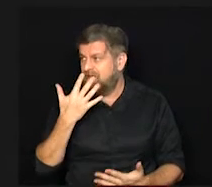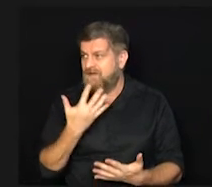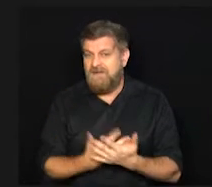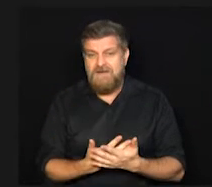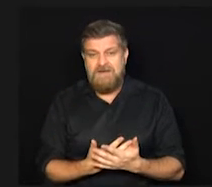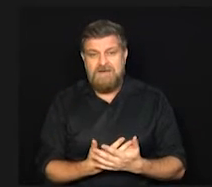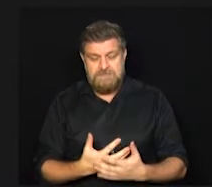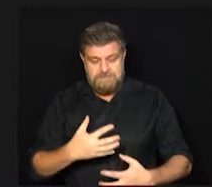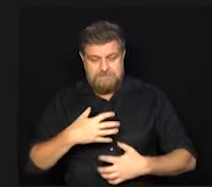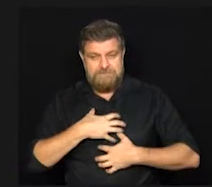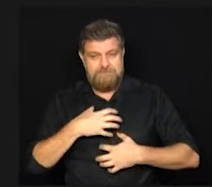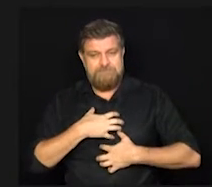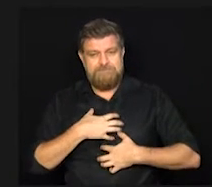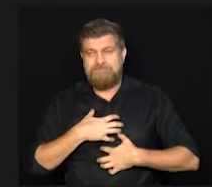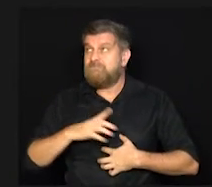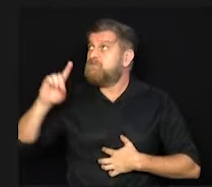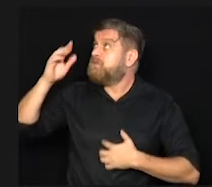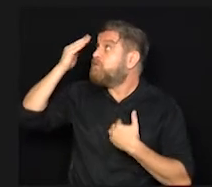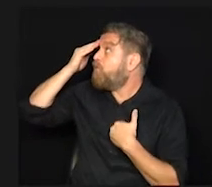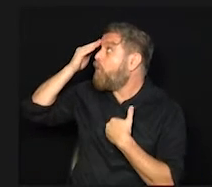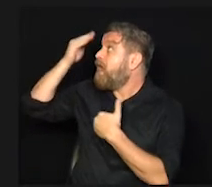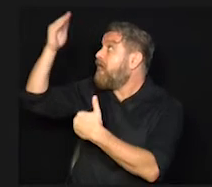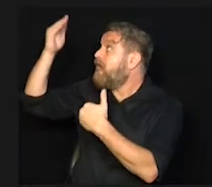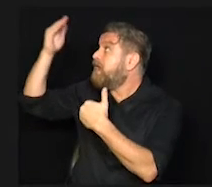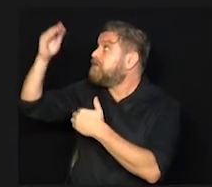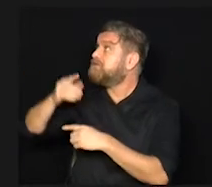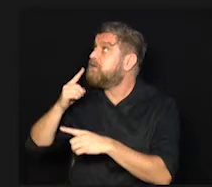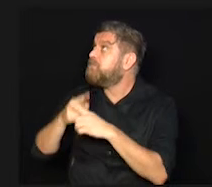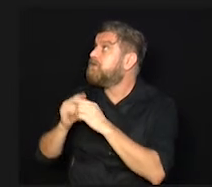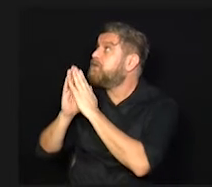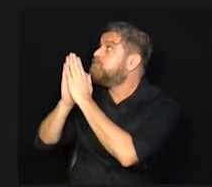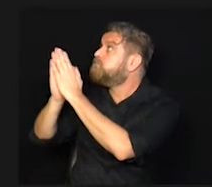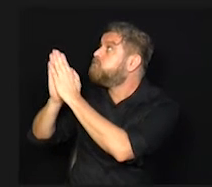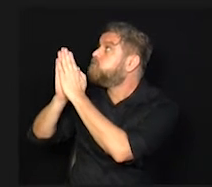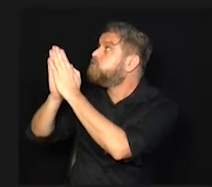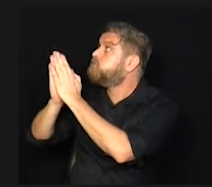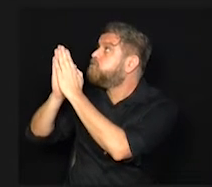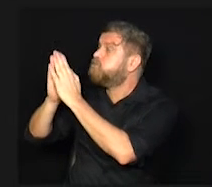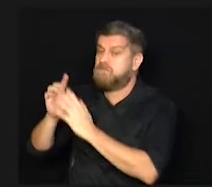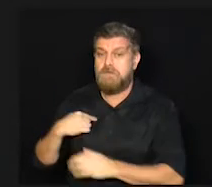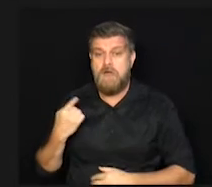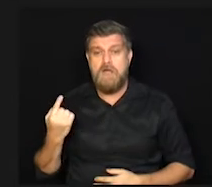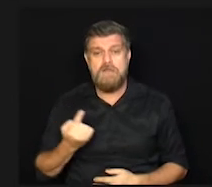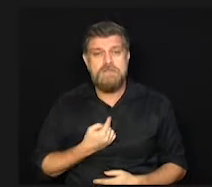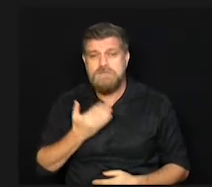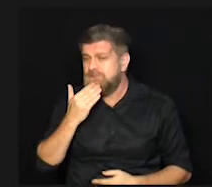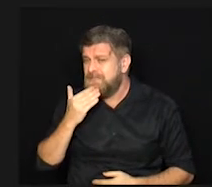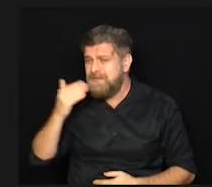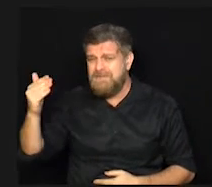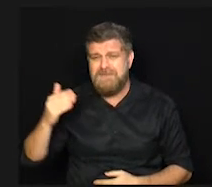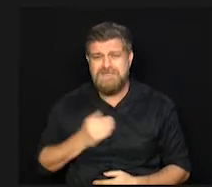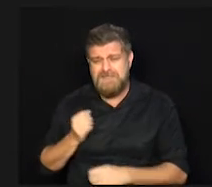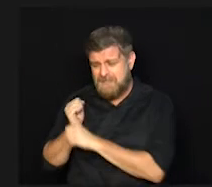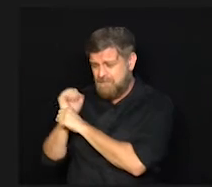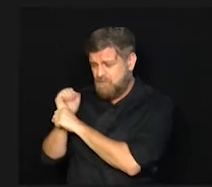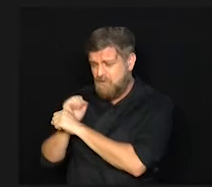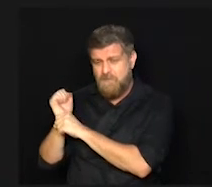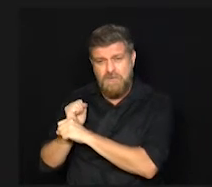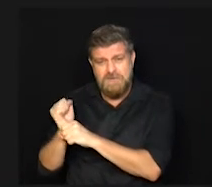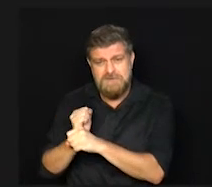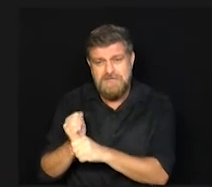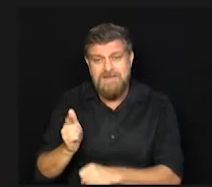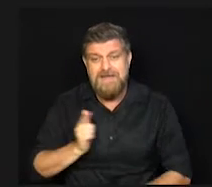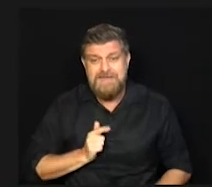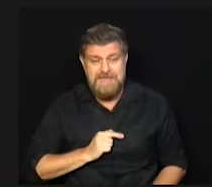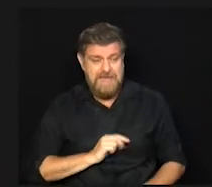que o meu sentimento foi de gratidão a Deus primeiro, por ele ouvir, porque esse era o nosso grande clamor por muitos anos,